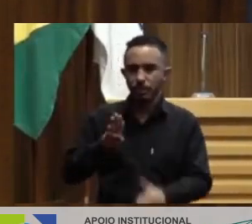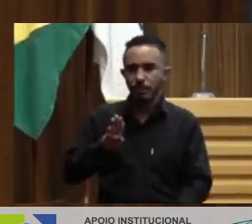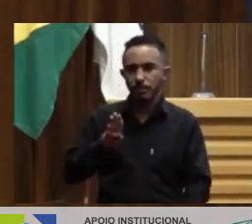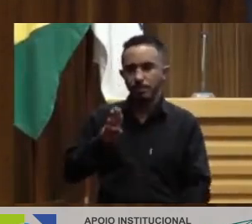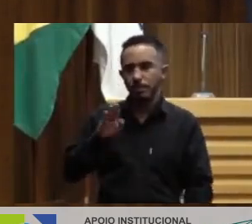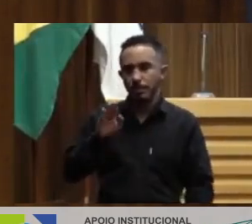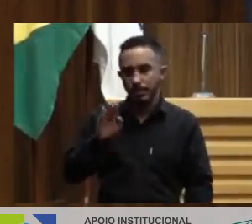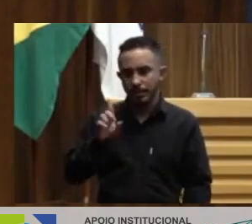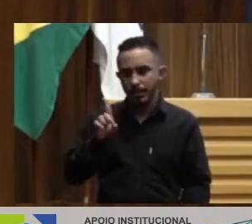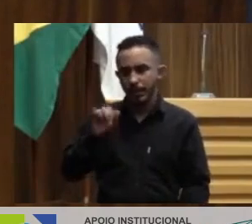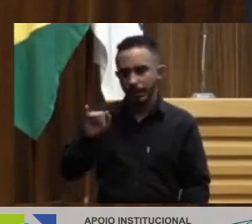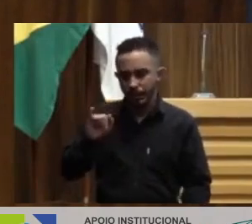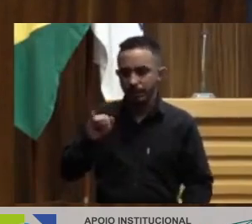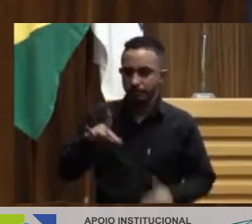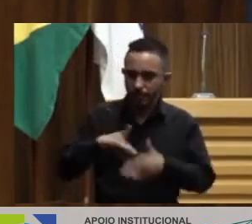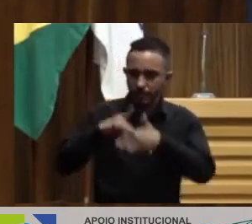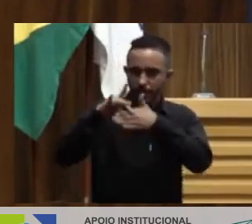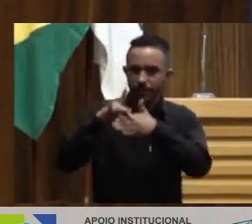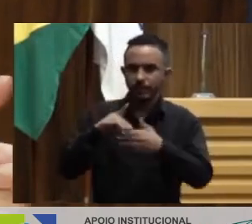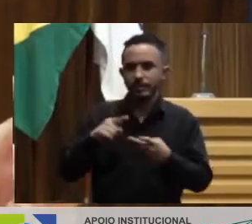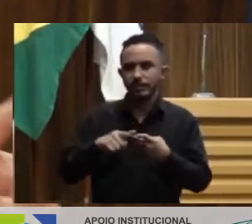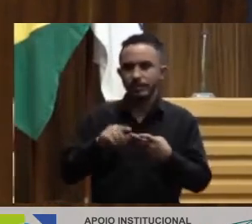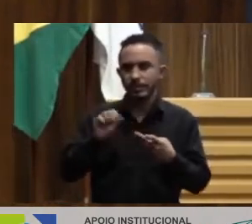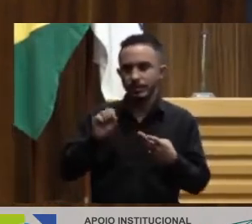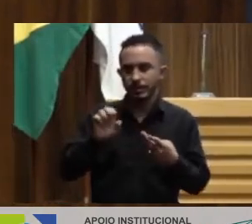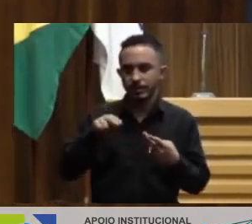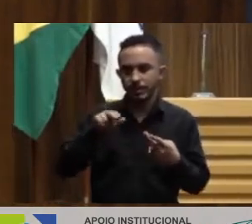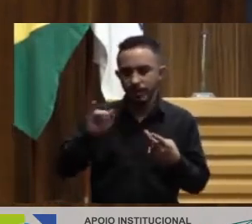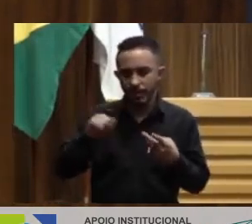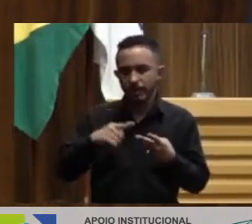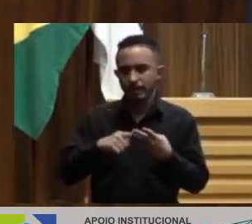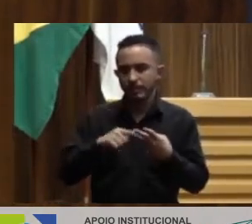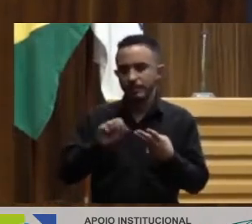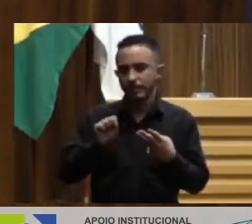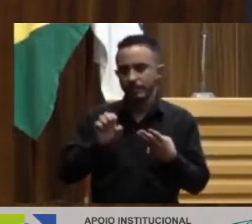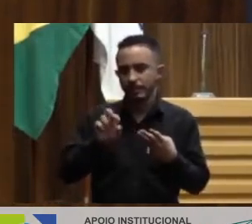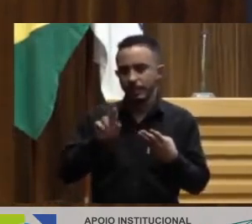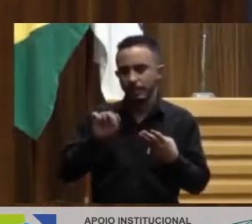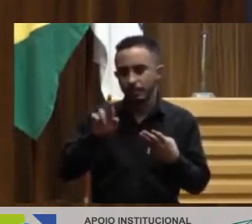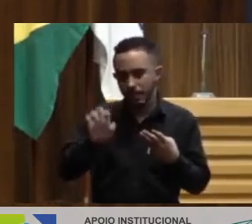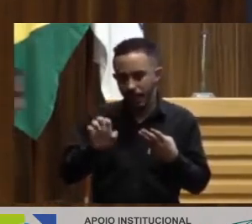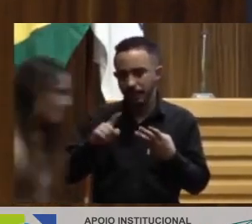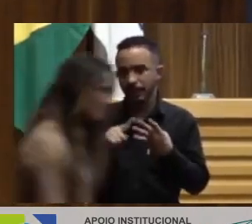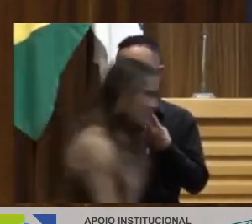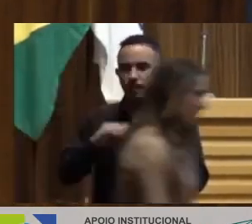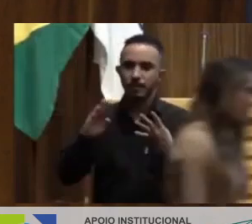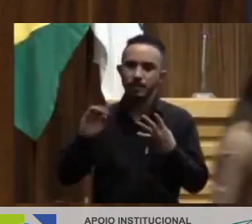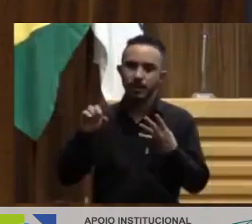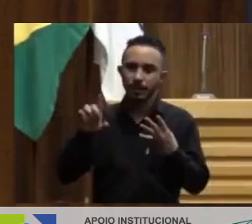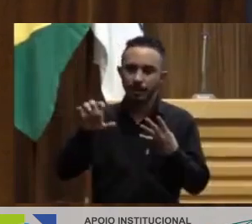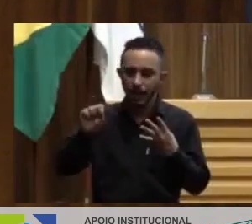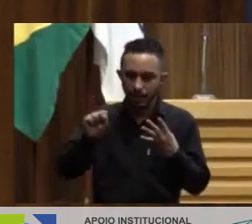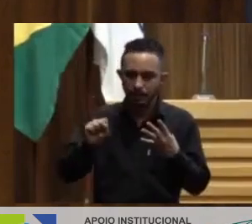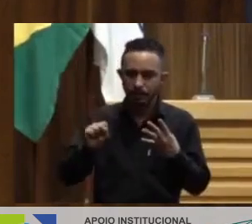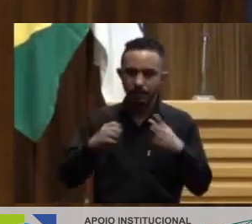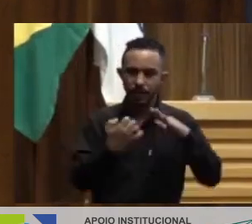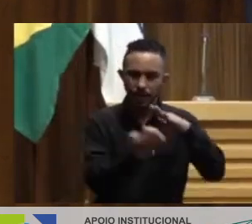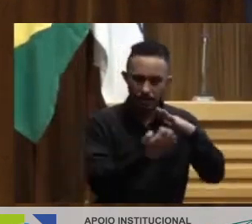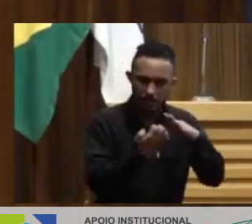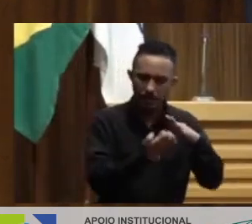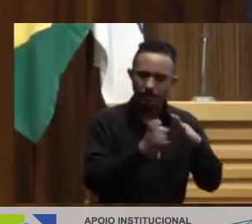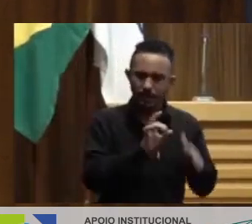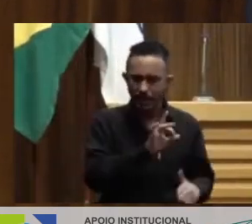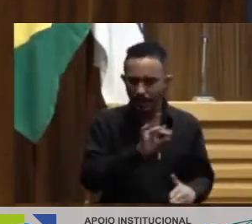BDI, Senai, Sebrae, BNDES. Empresa por empresa, pequena